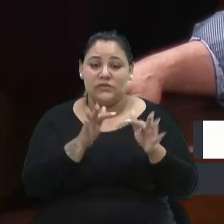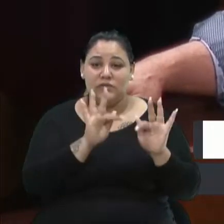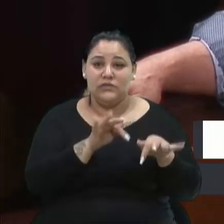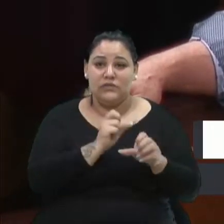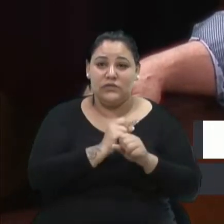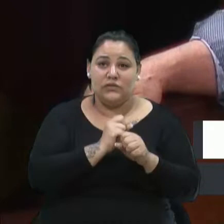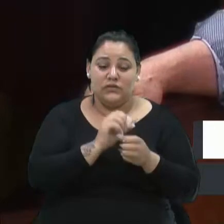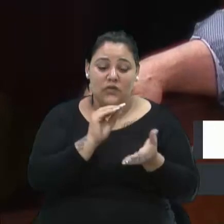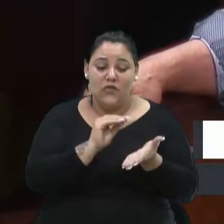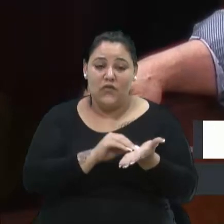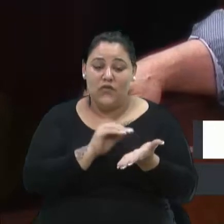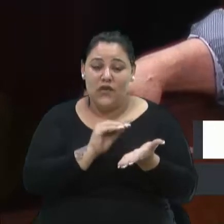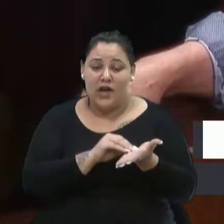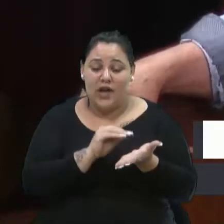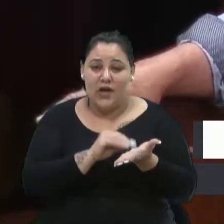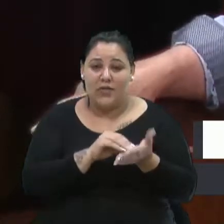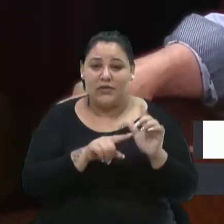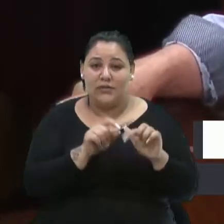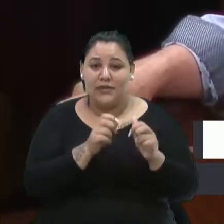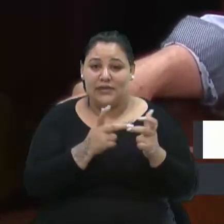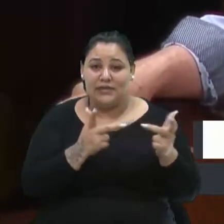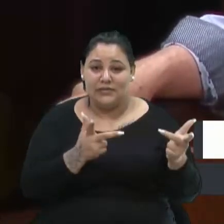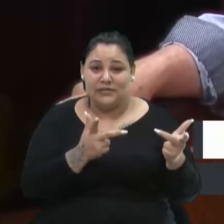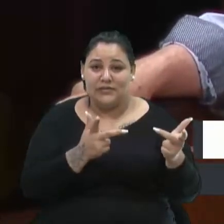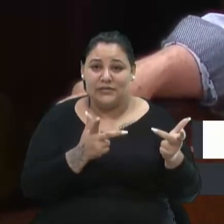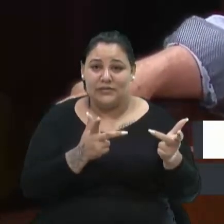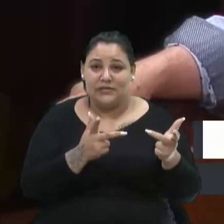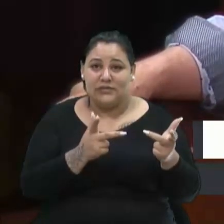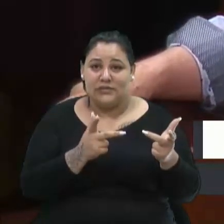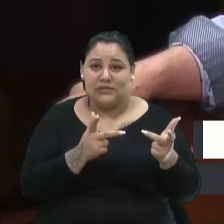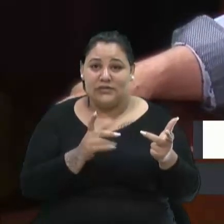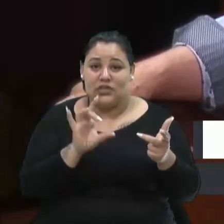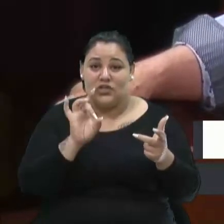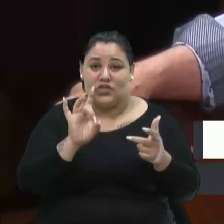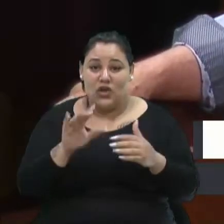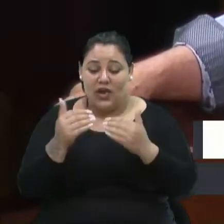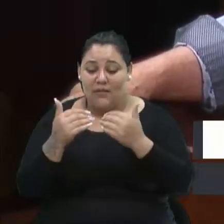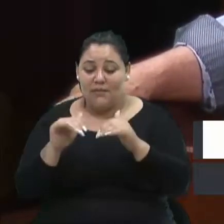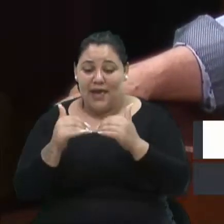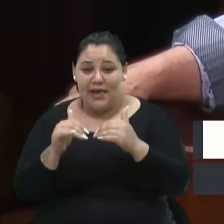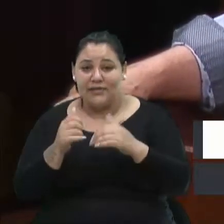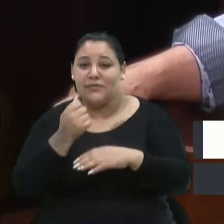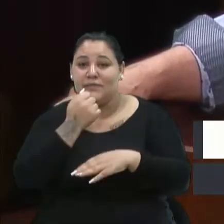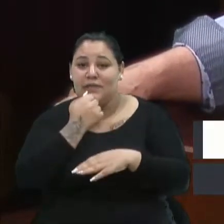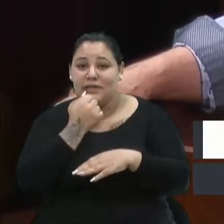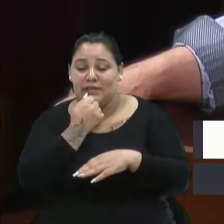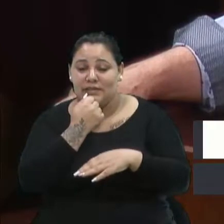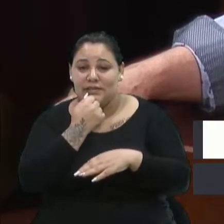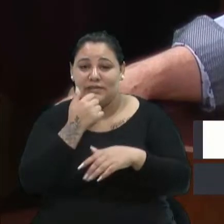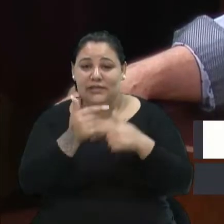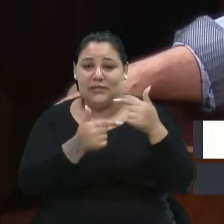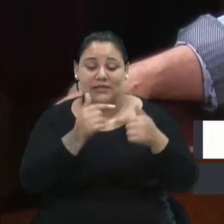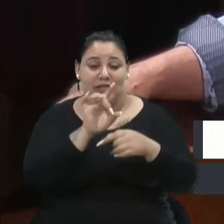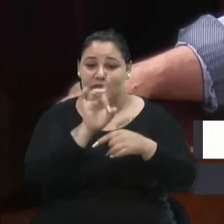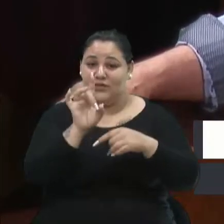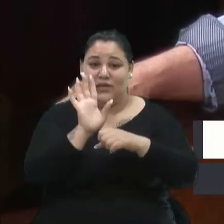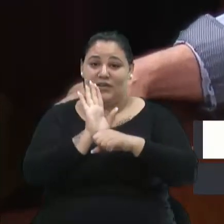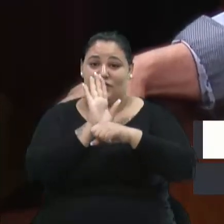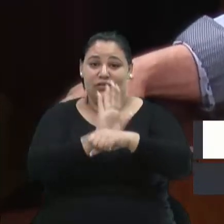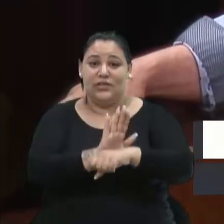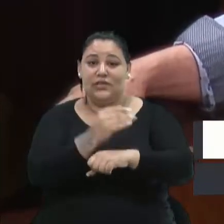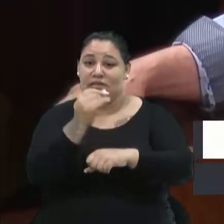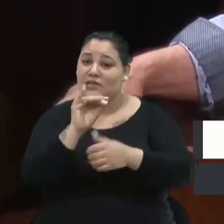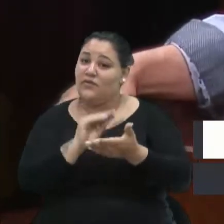de recurso. Então, só o britador funcionando não vai ajudar se não tiver mais